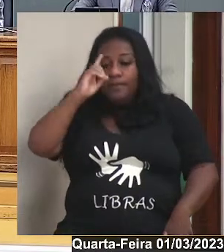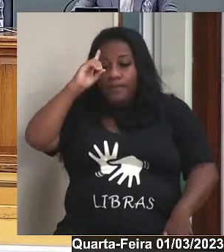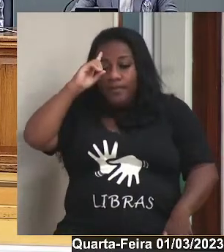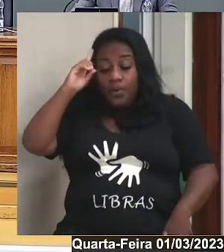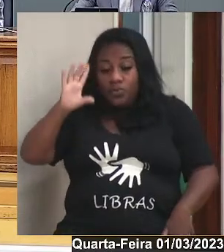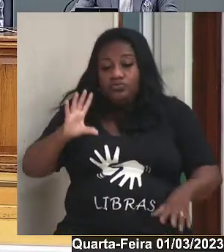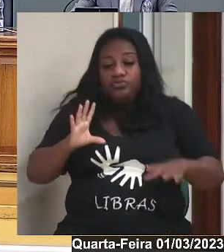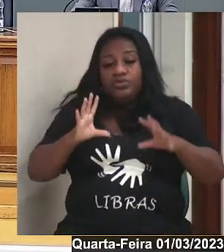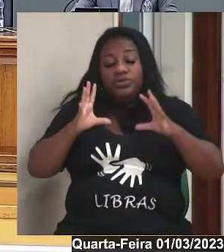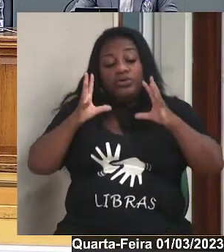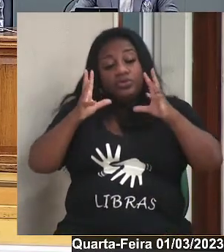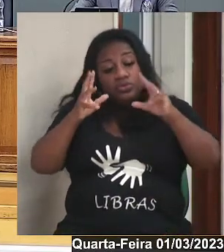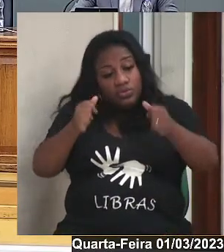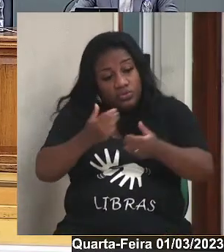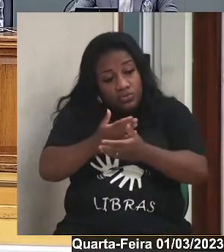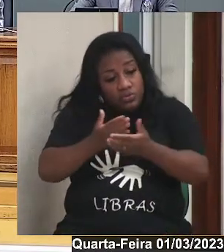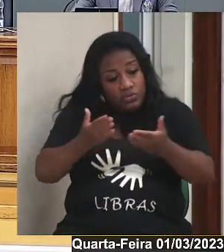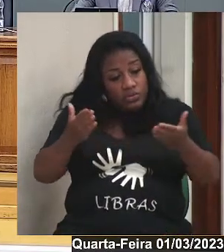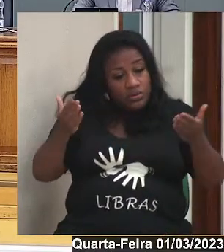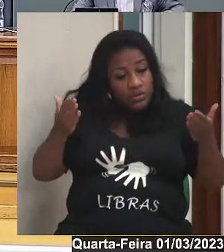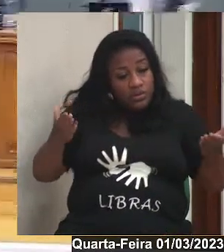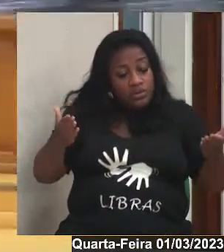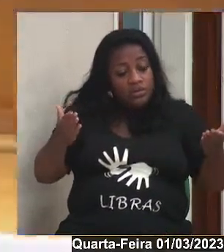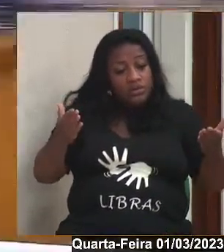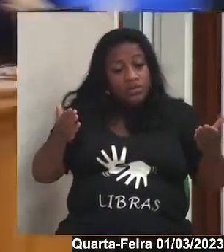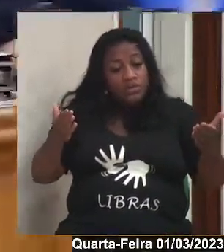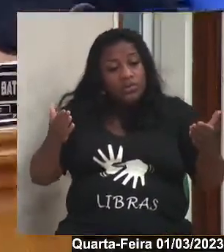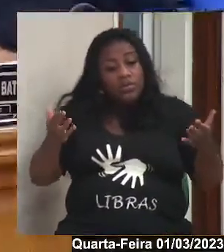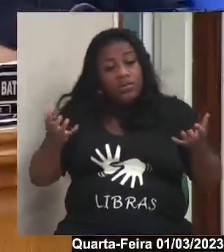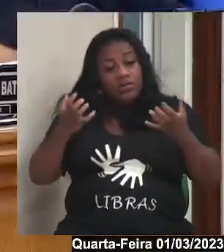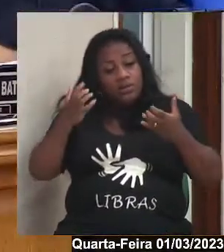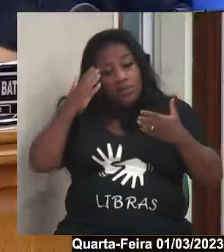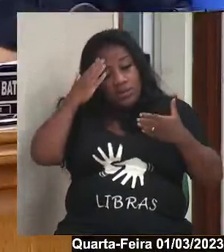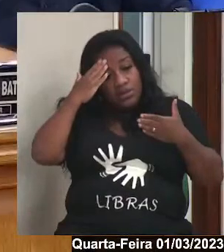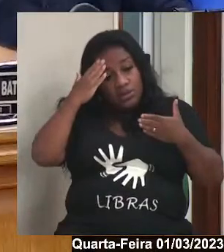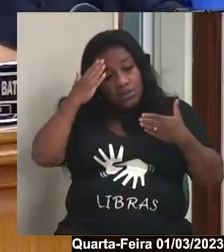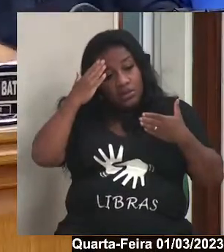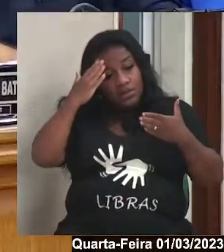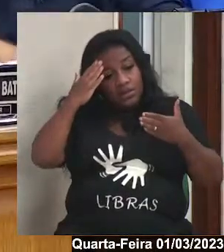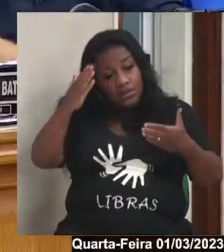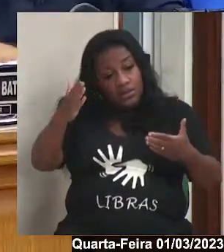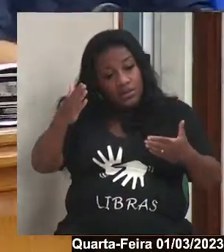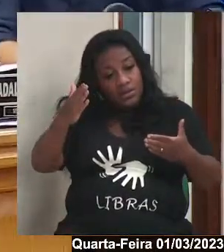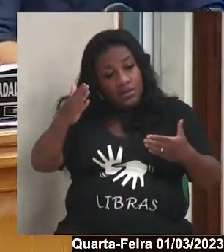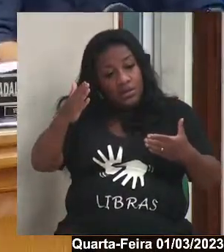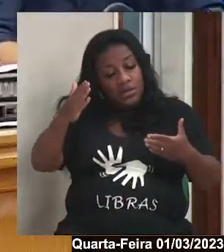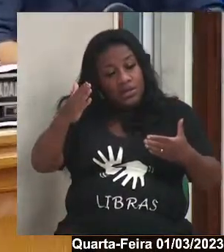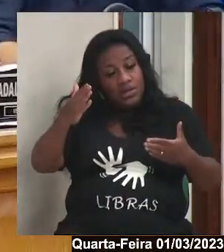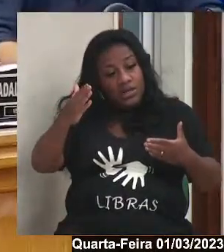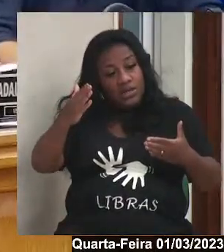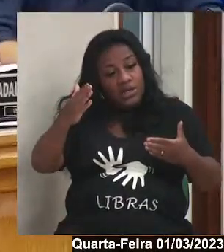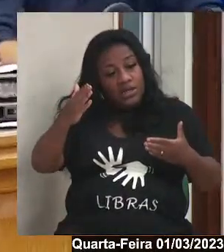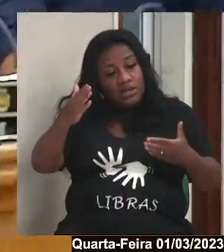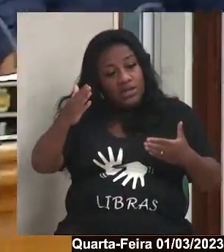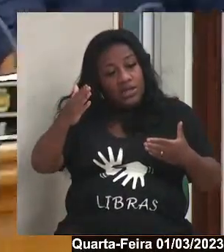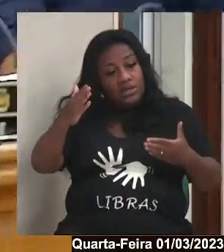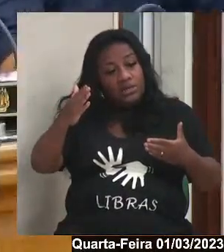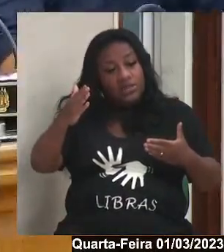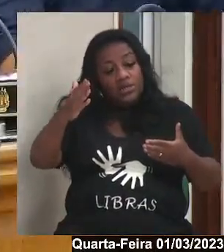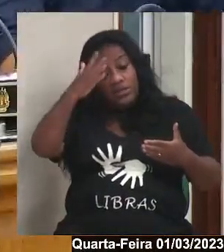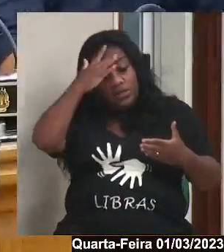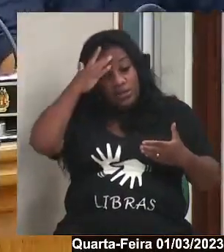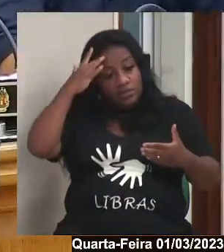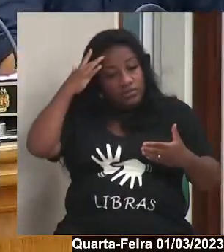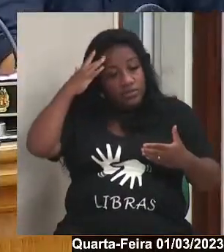dia, mais uma vez, de presidente, vereadores, presente, público presente. Quero agradecer a Fred Tião de Santa Clara, está ali também, junto com o Carlinho,